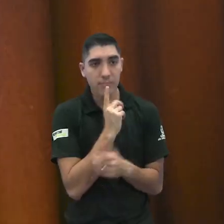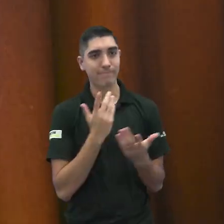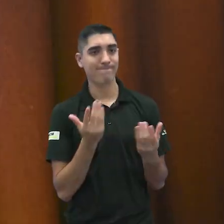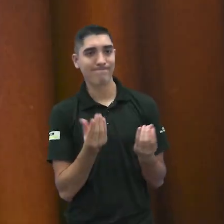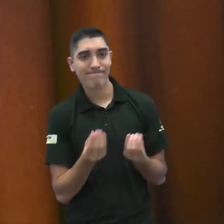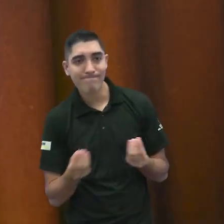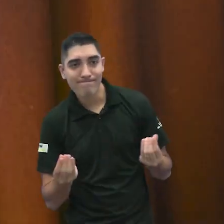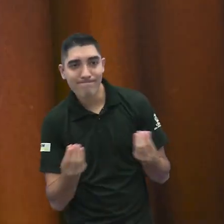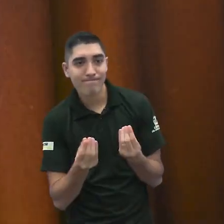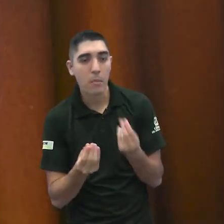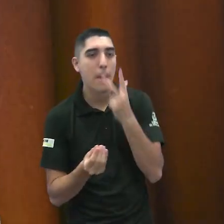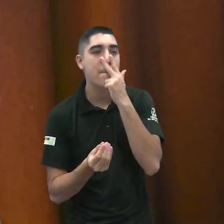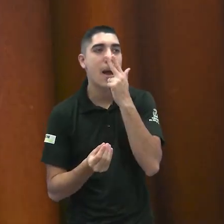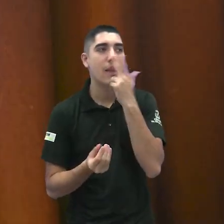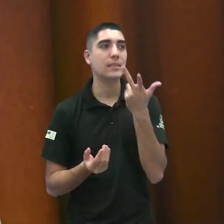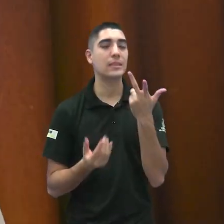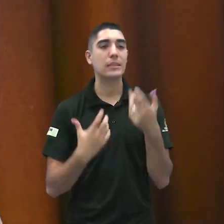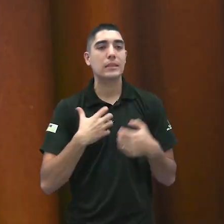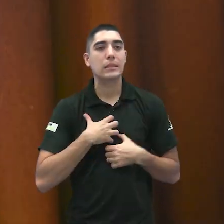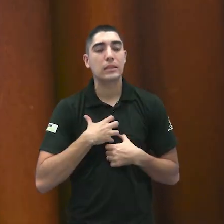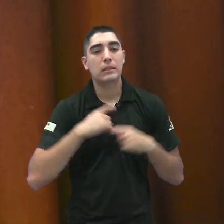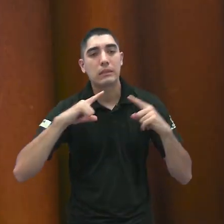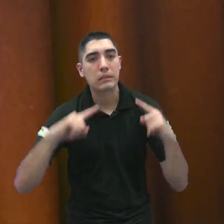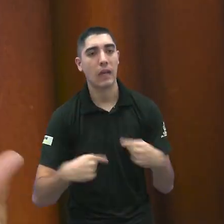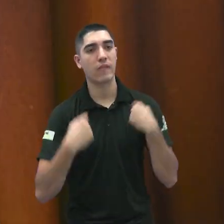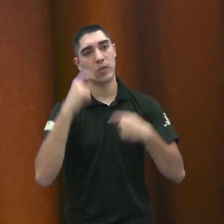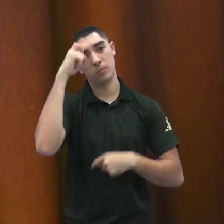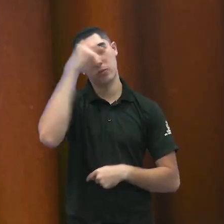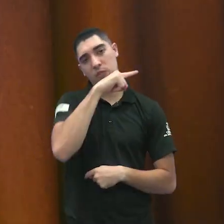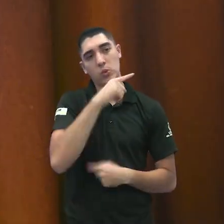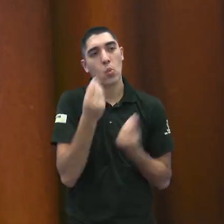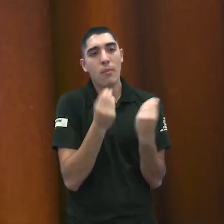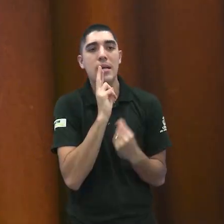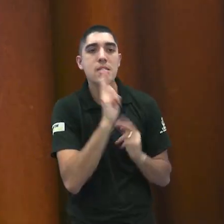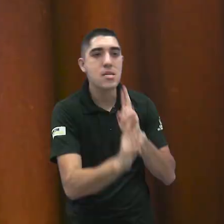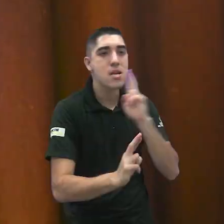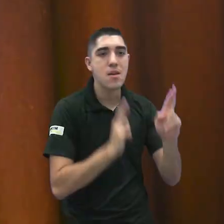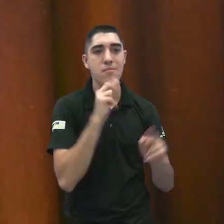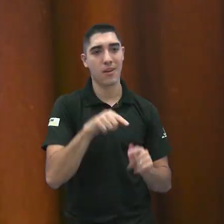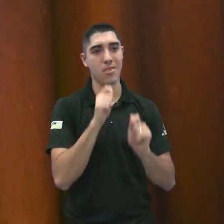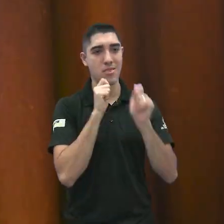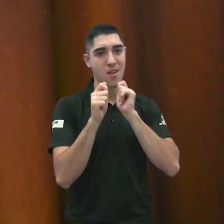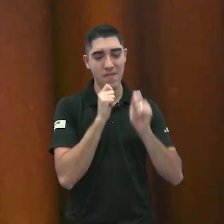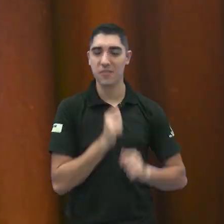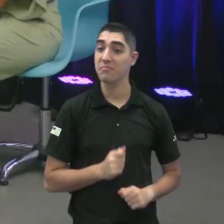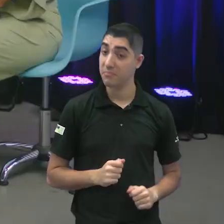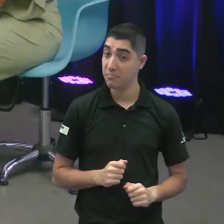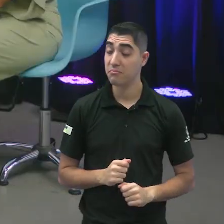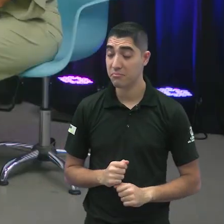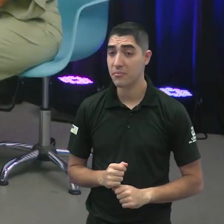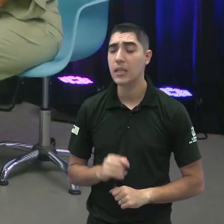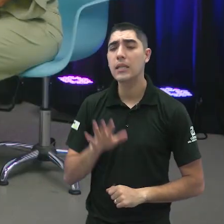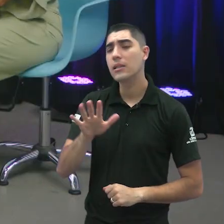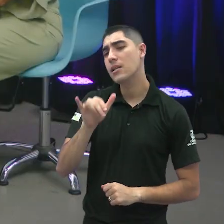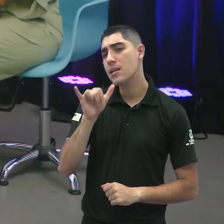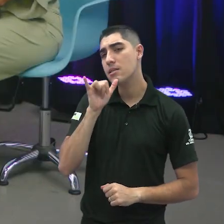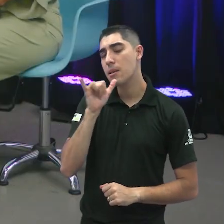talvez seja muito mais desafiador para mim estar aqui presente dando essa entrevista para você. Quando a gente fala